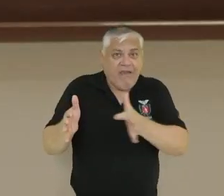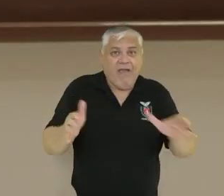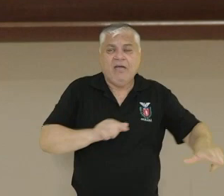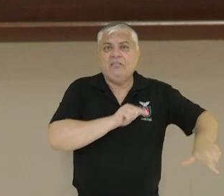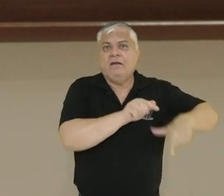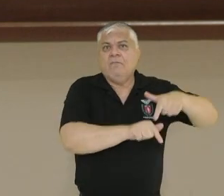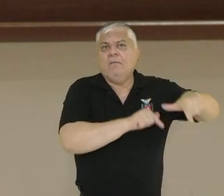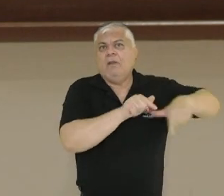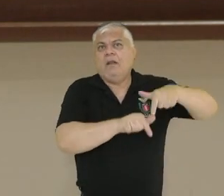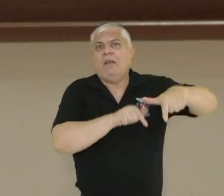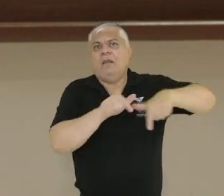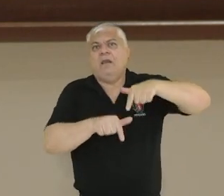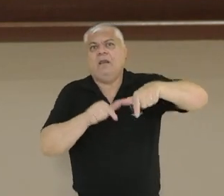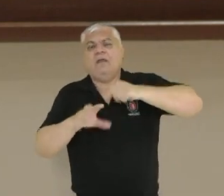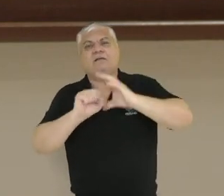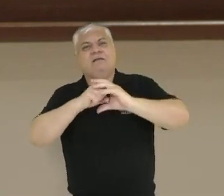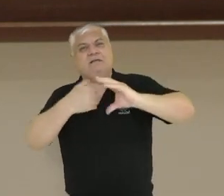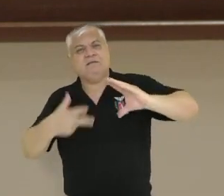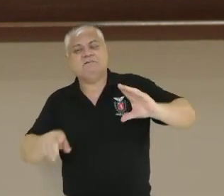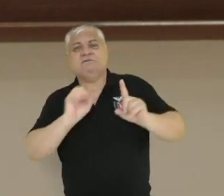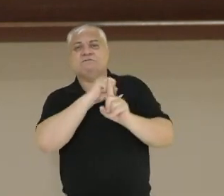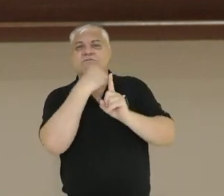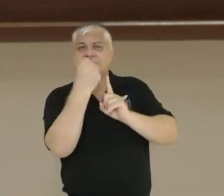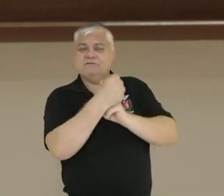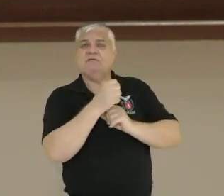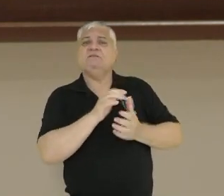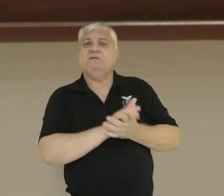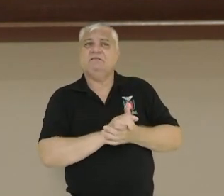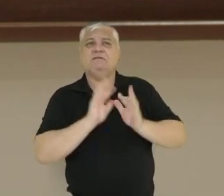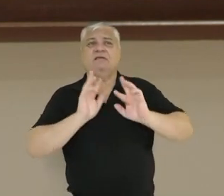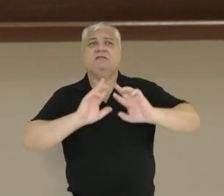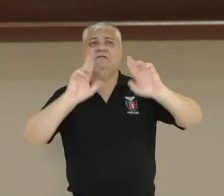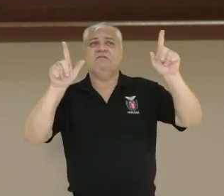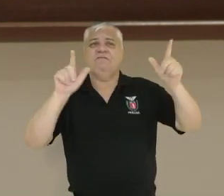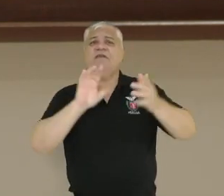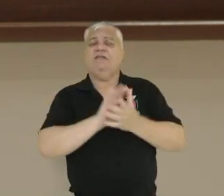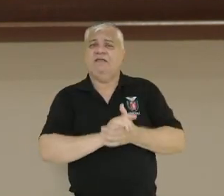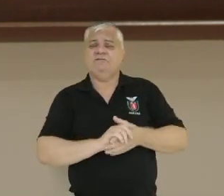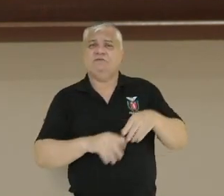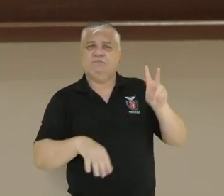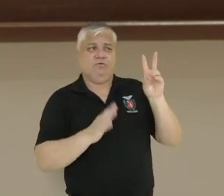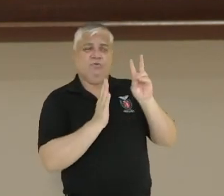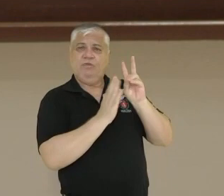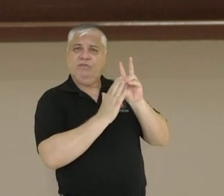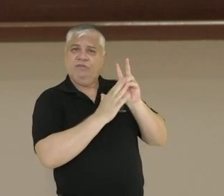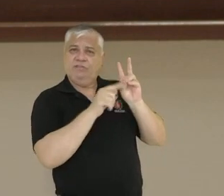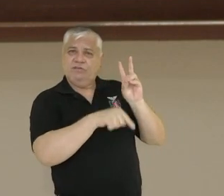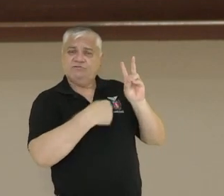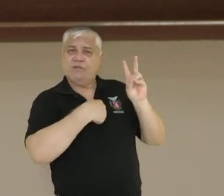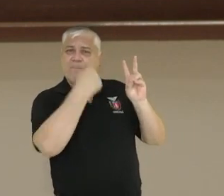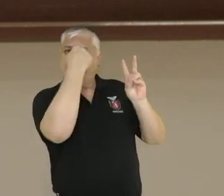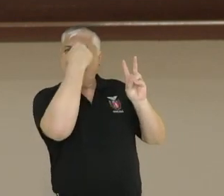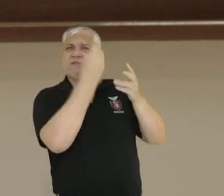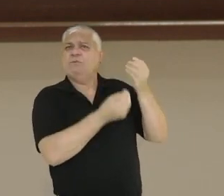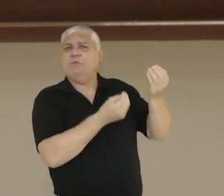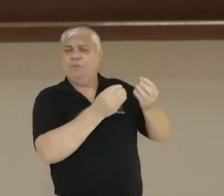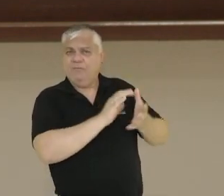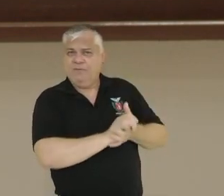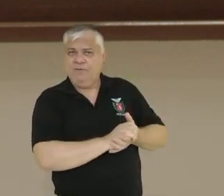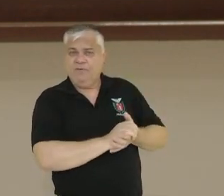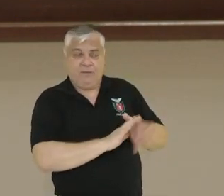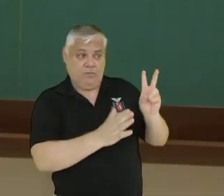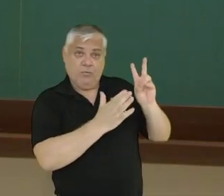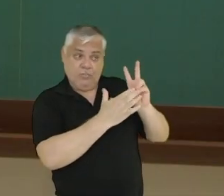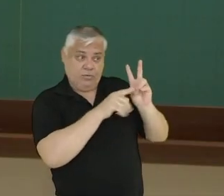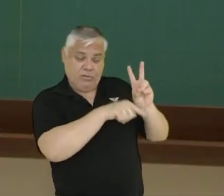da nossa sociedade moderna, que é diferente, por exemplo, como os povos indígenas pensam a questão do trabalho. E aí nós